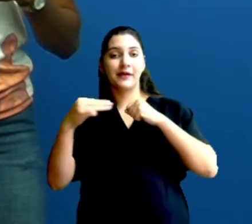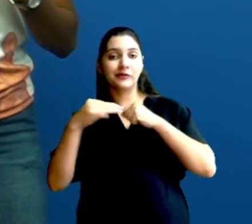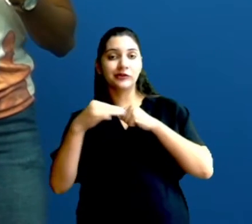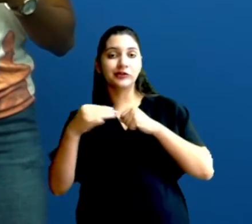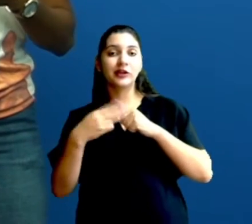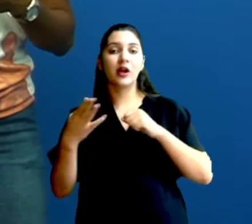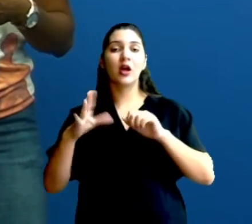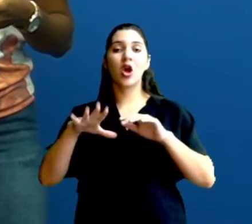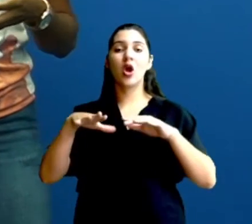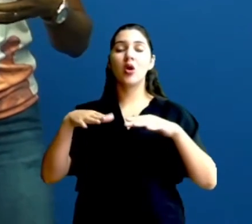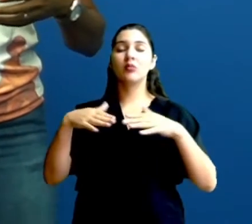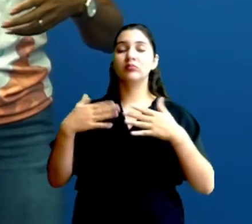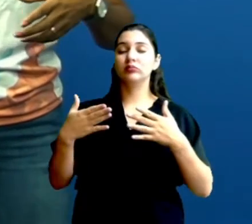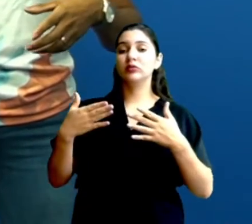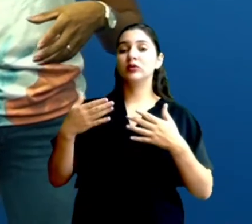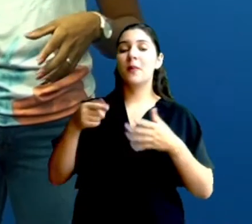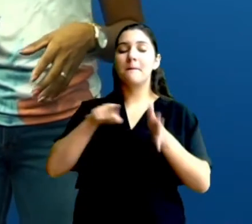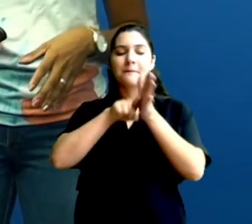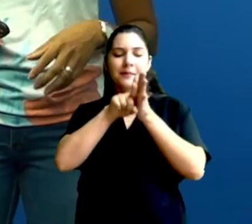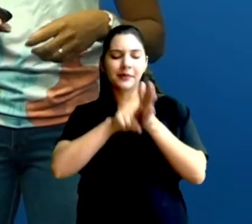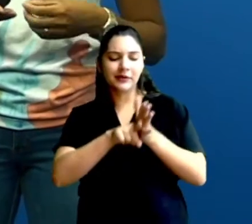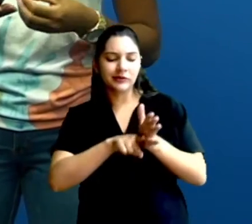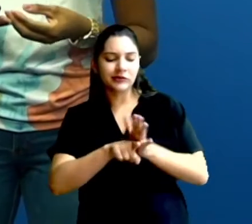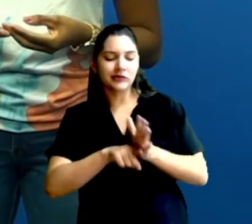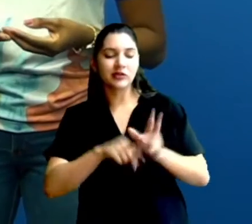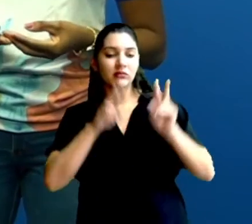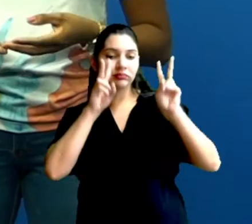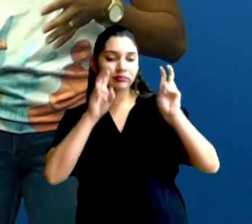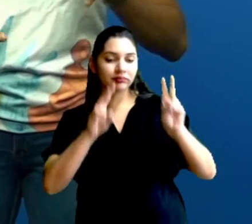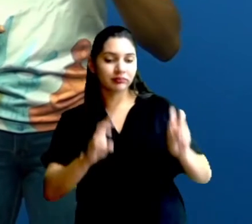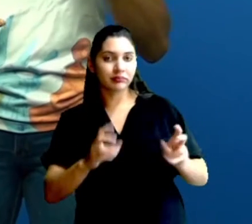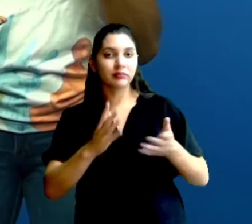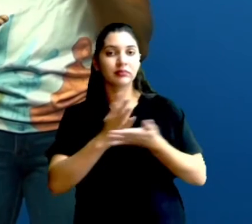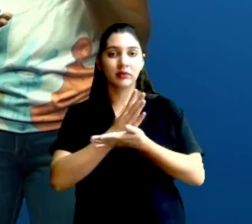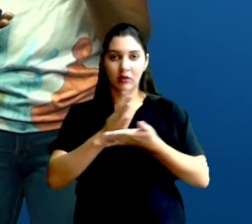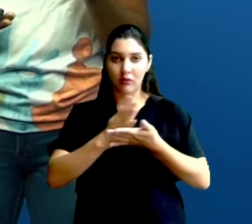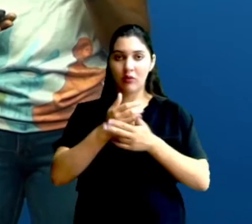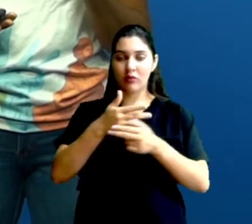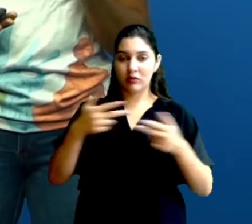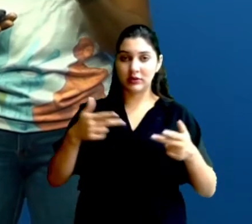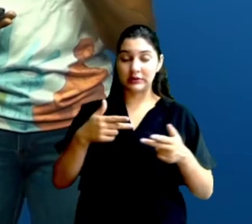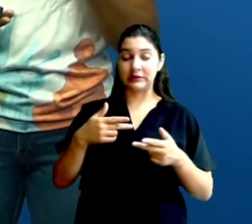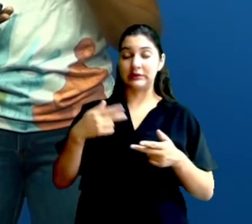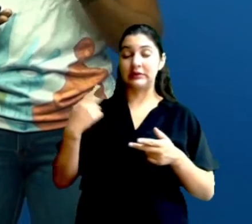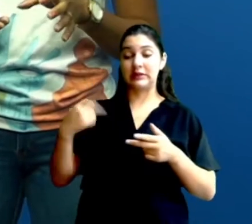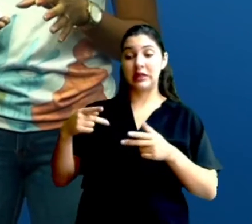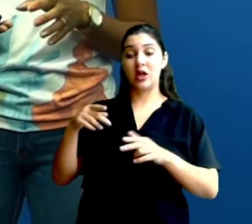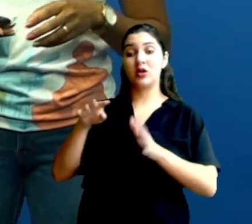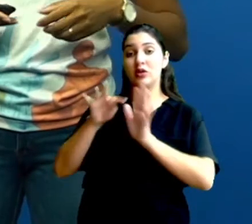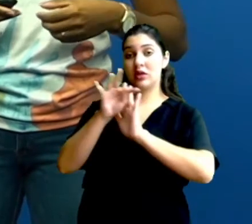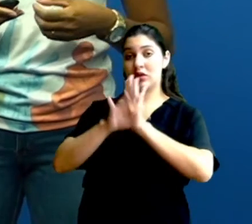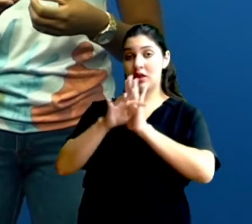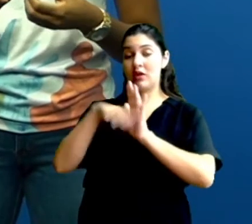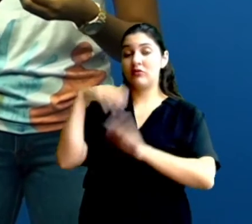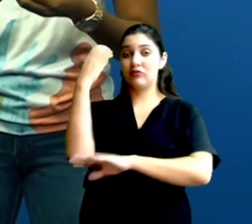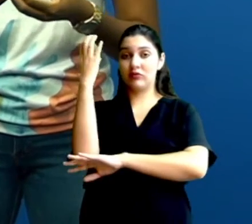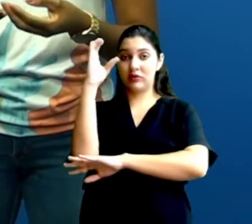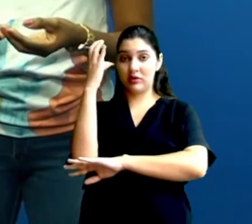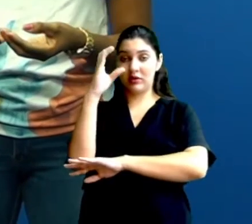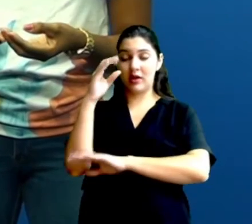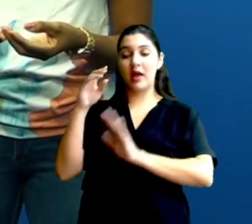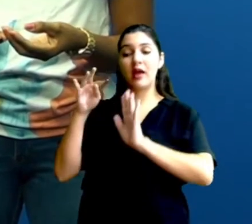estão em alguma graduação, ou que estão pesquisando sobre algo. Então, a gente chama isso aí de texto científico, é o texto